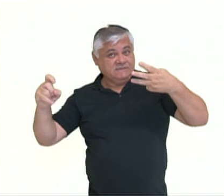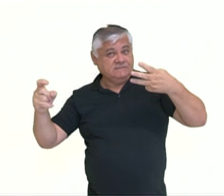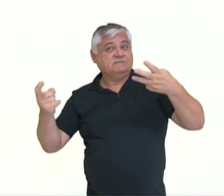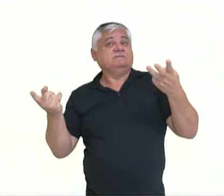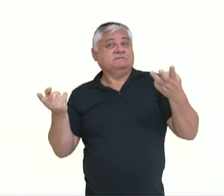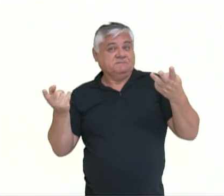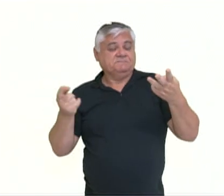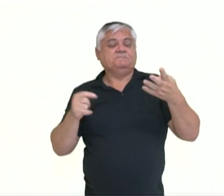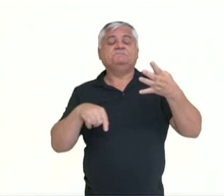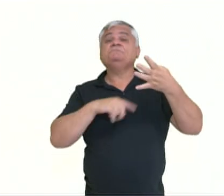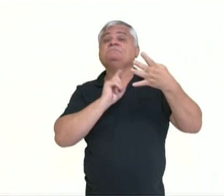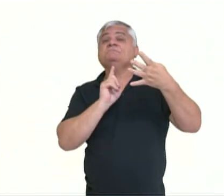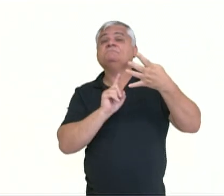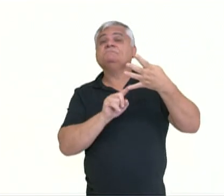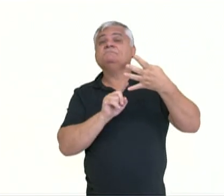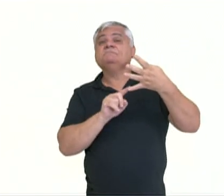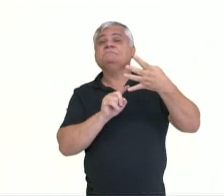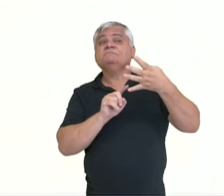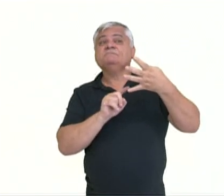fictício,